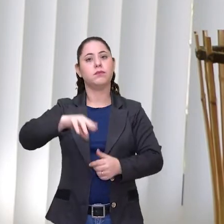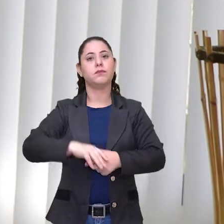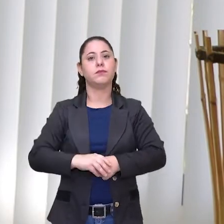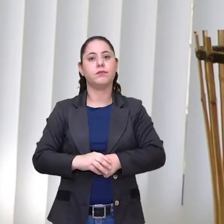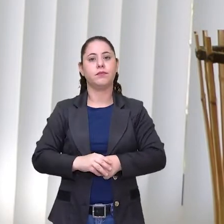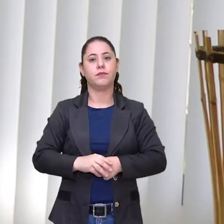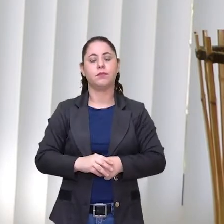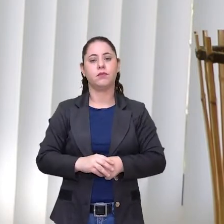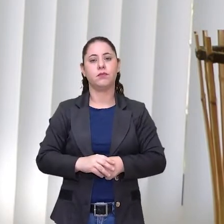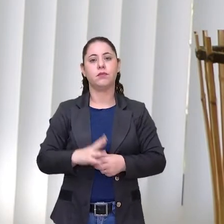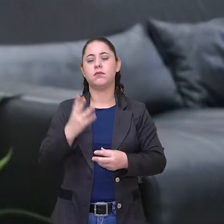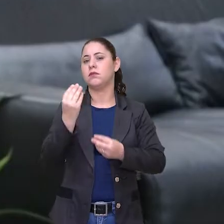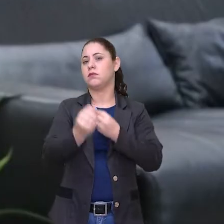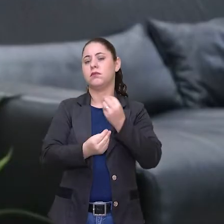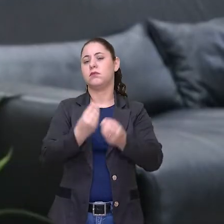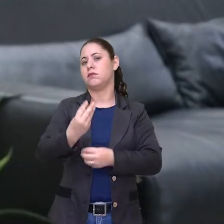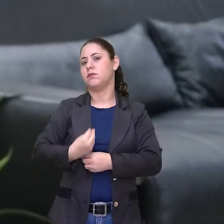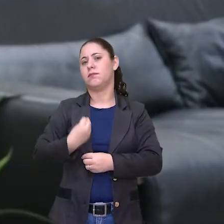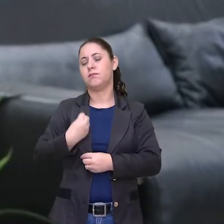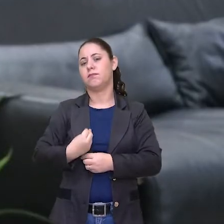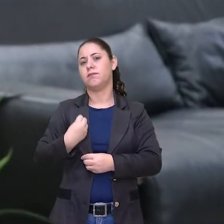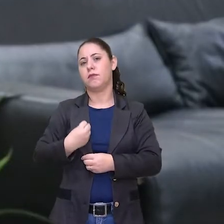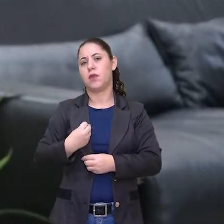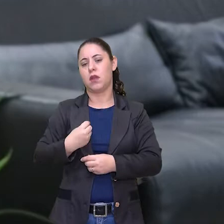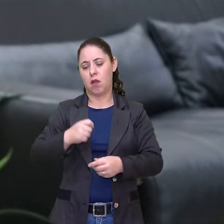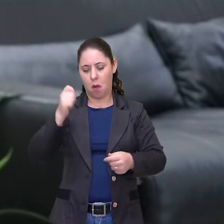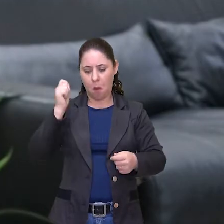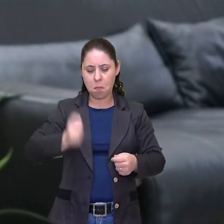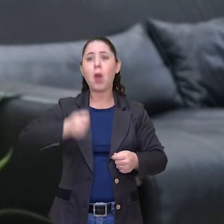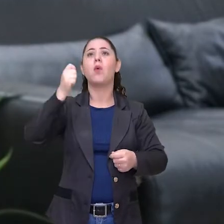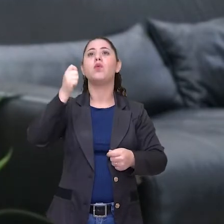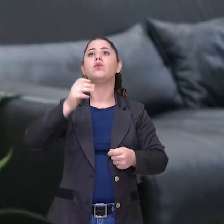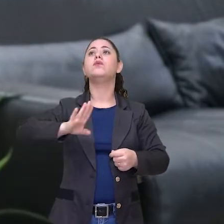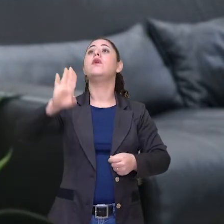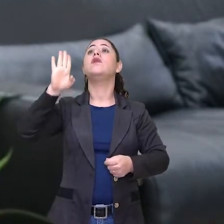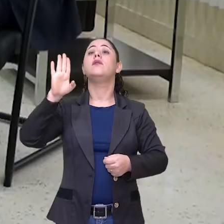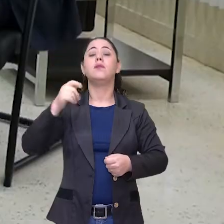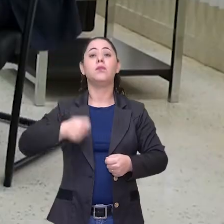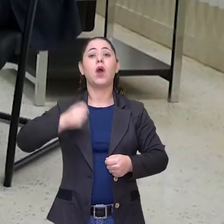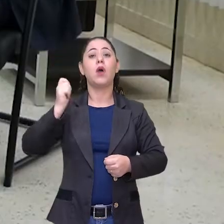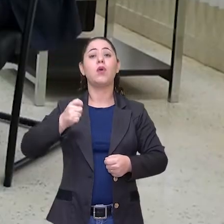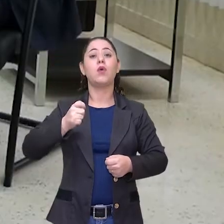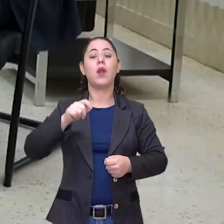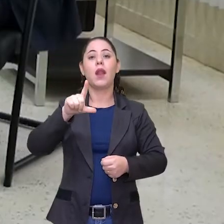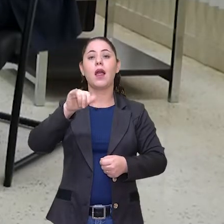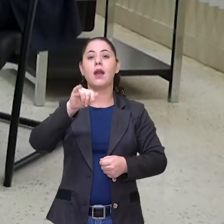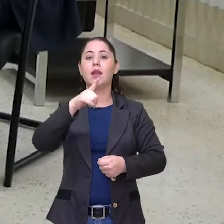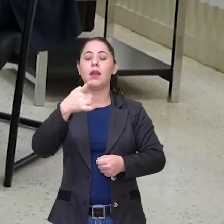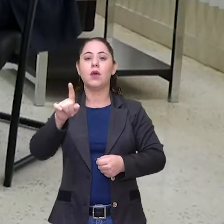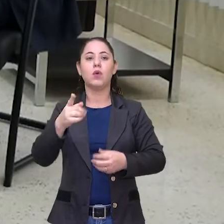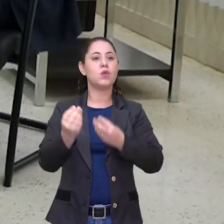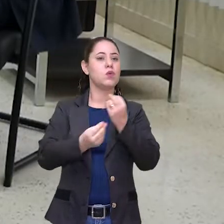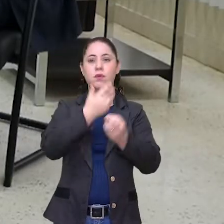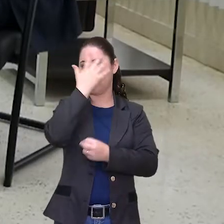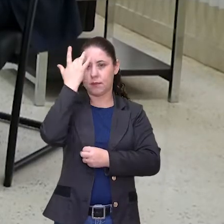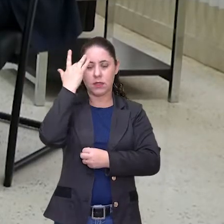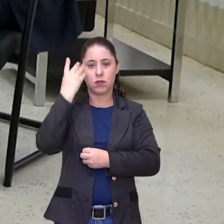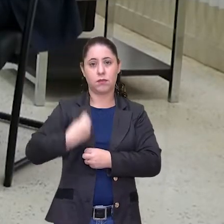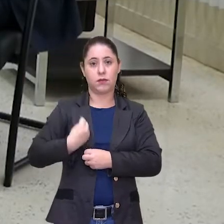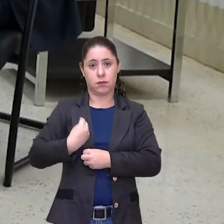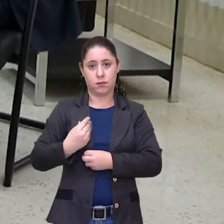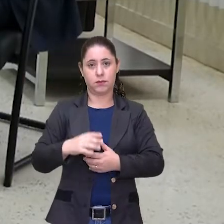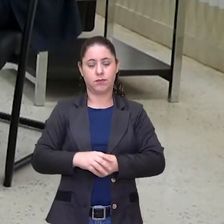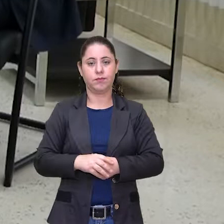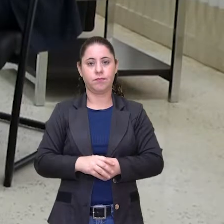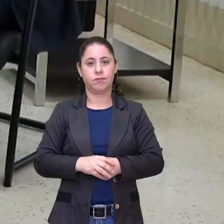uso. E como participar desse leilão, doutor? Como que, né, que o interessado chega